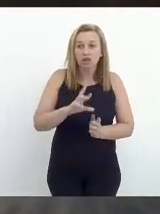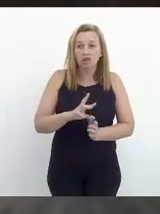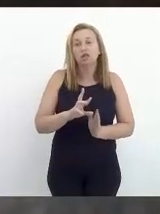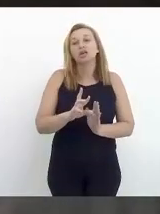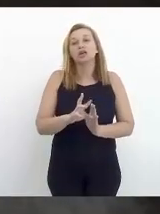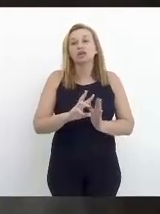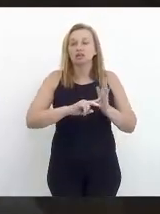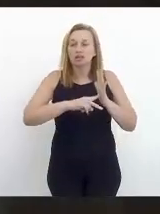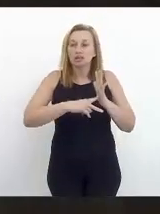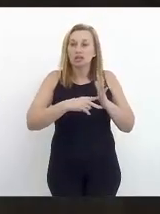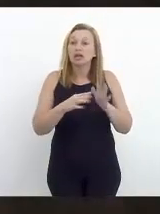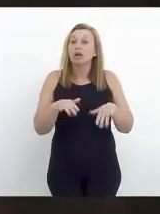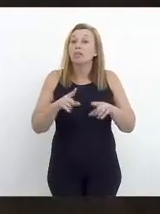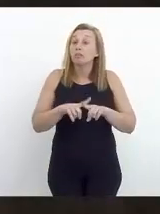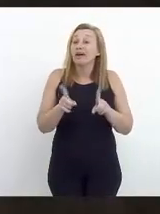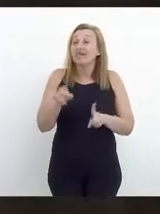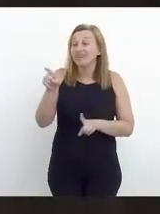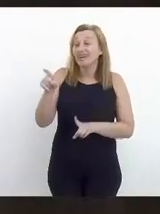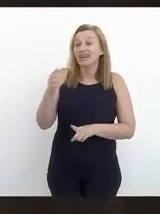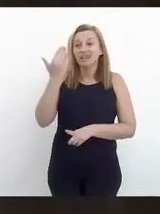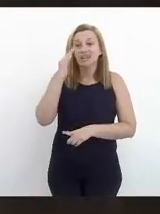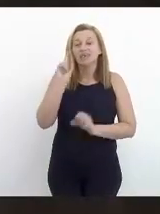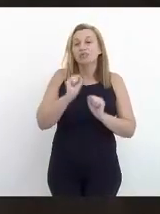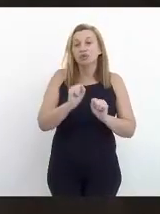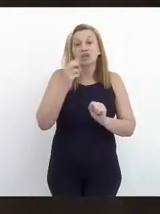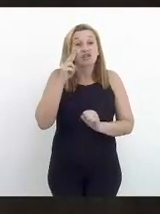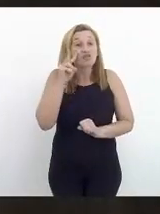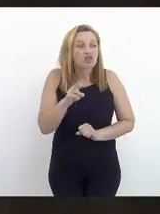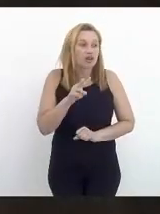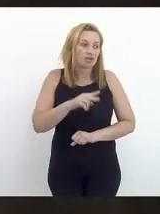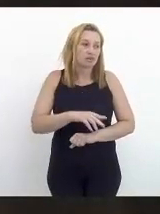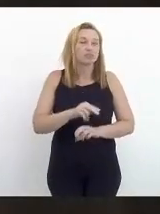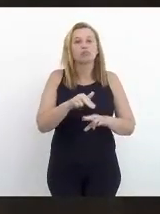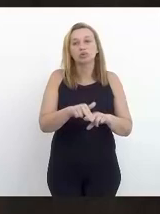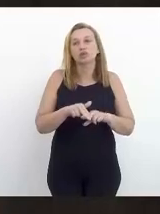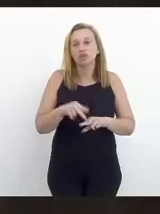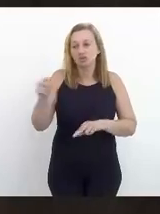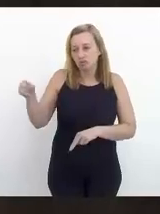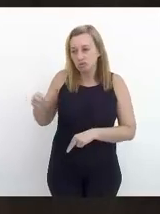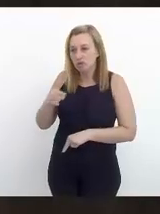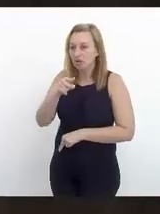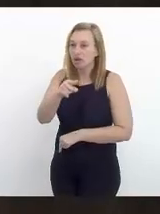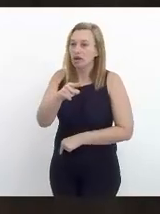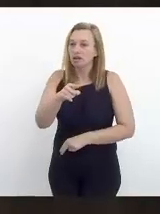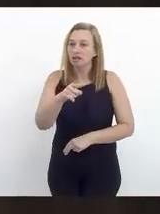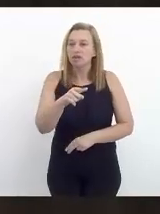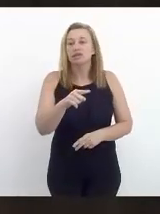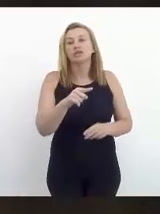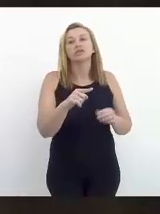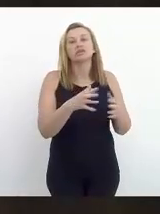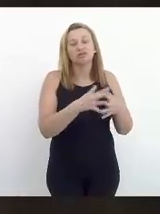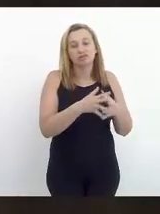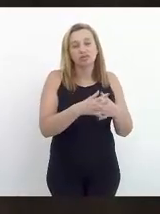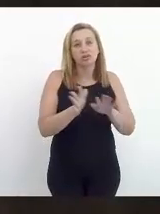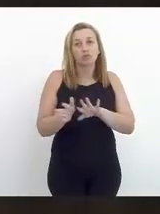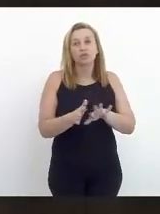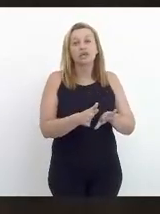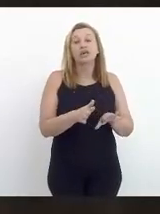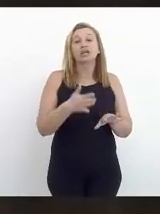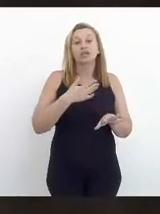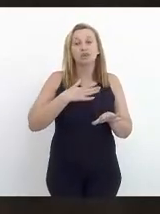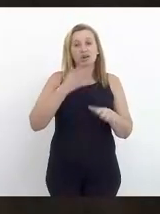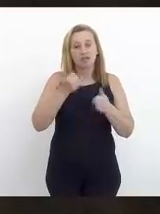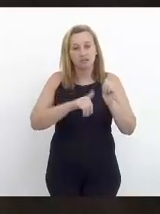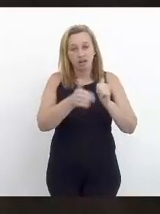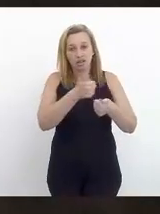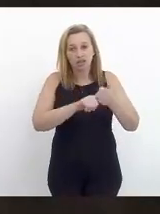dos sindicalistas. Só que eles entenderam que poderiam assistir e, por isso, foram até lá e aí acabou causando esse desconforto. Ou seja, a minha